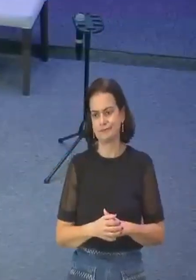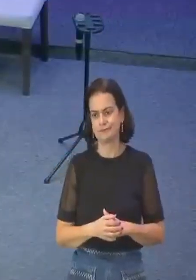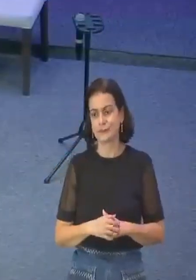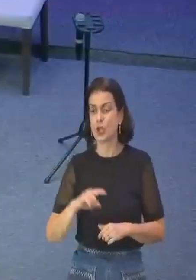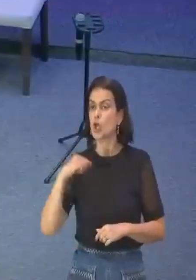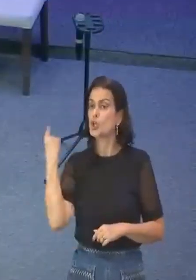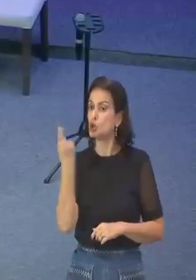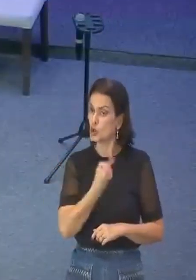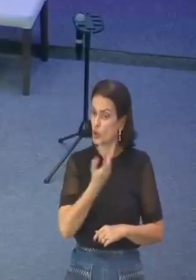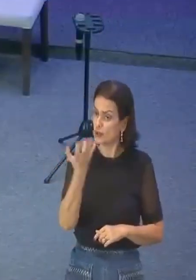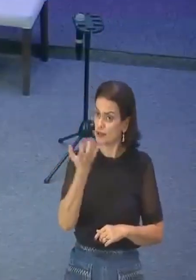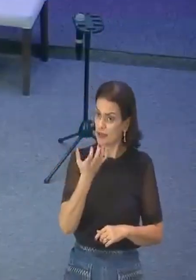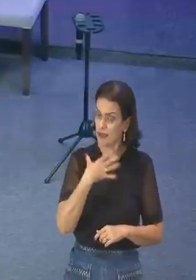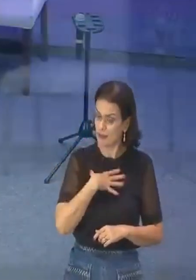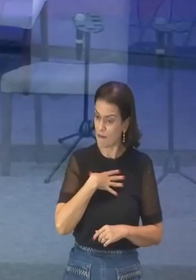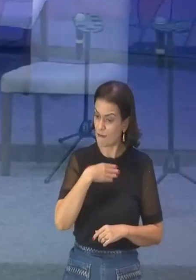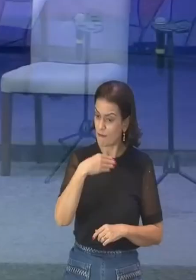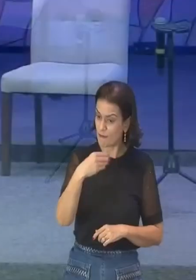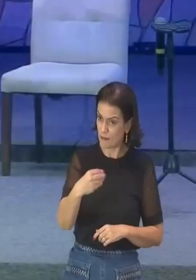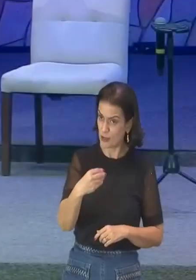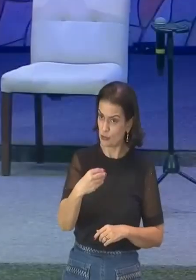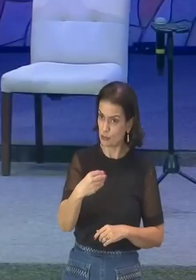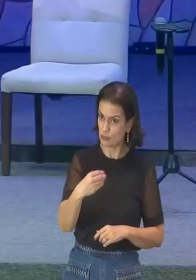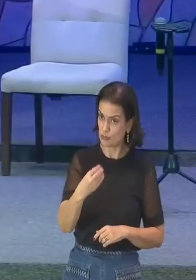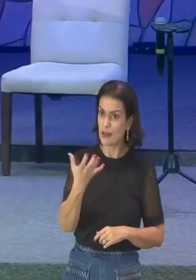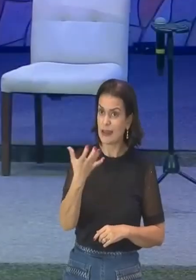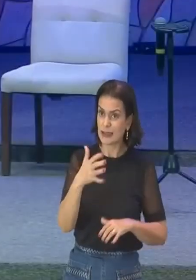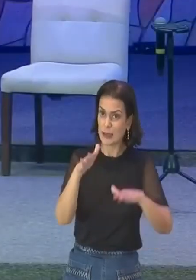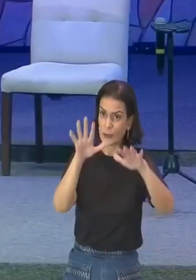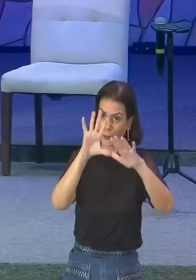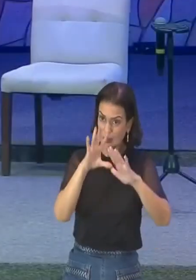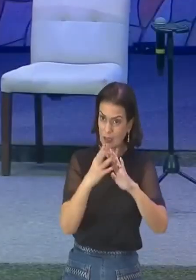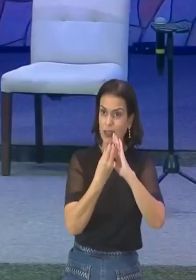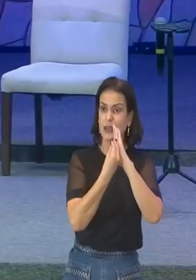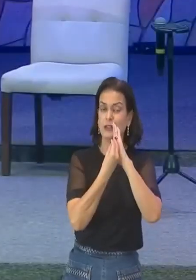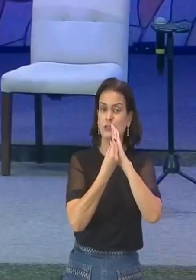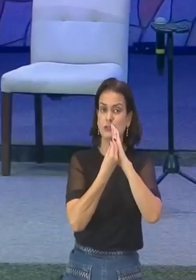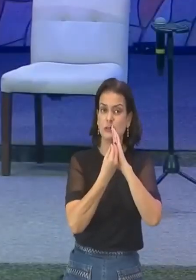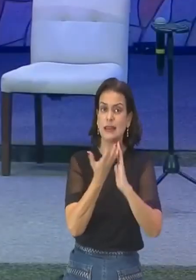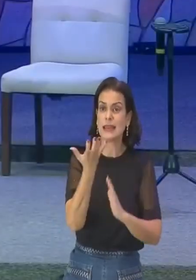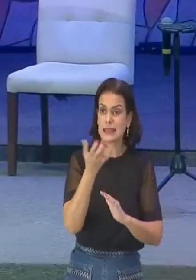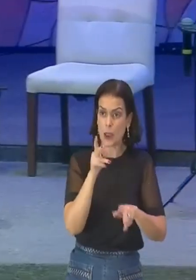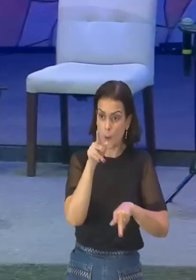Nós queremos filhos, nós queremos uma congregação, nós queremos